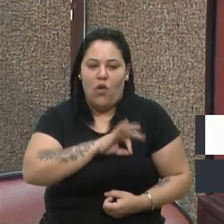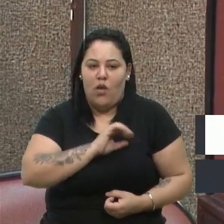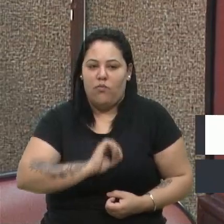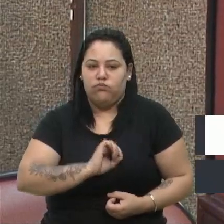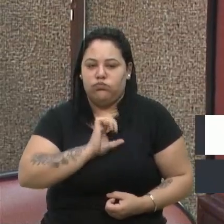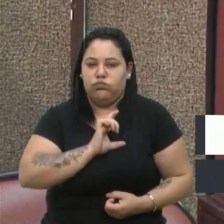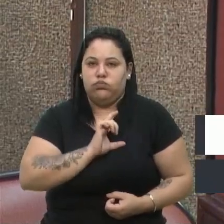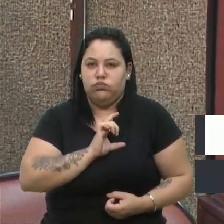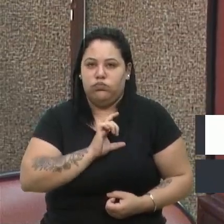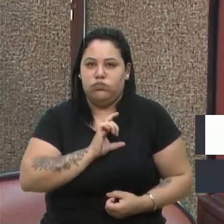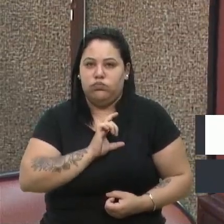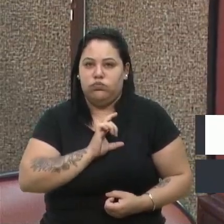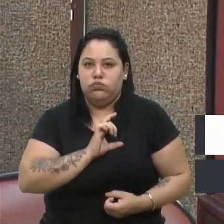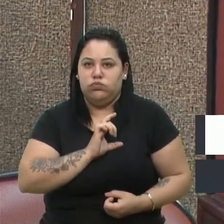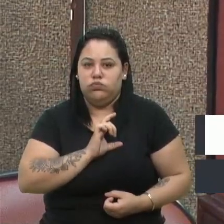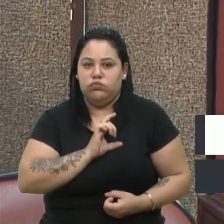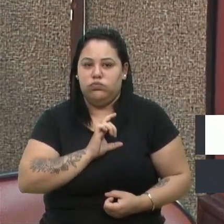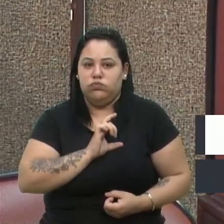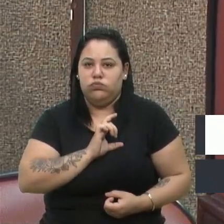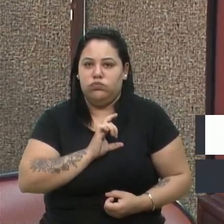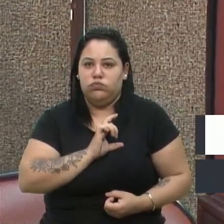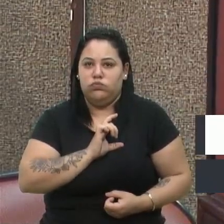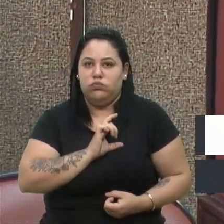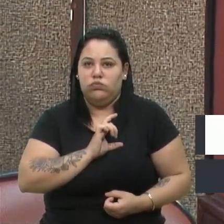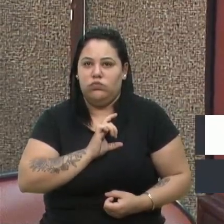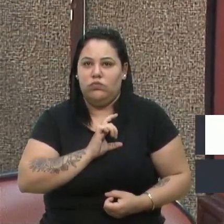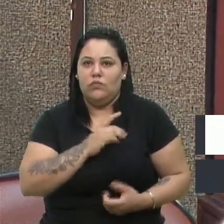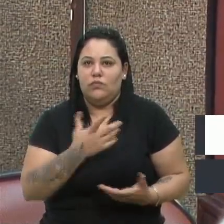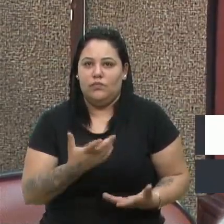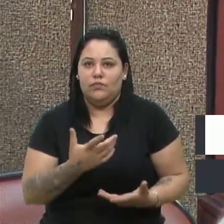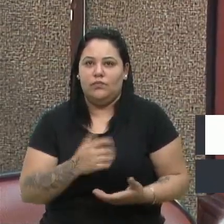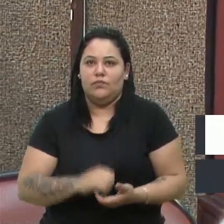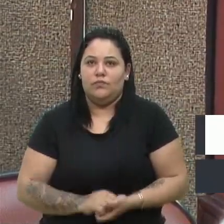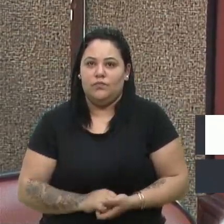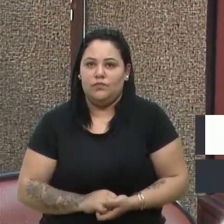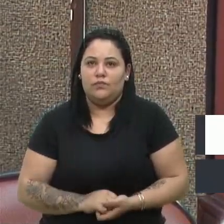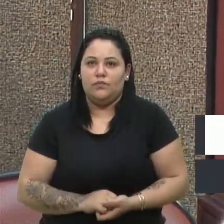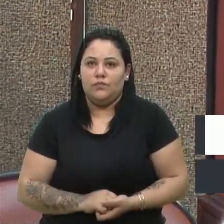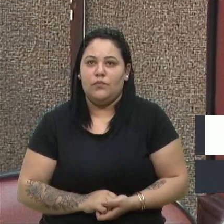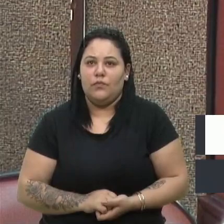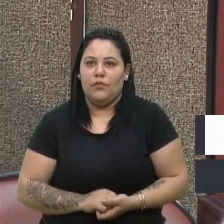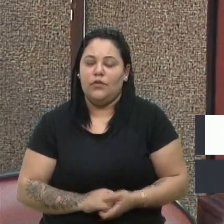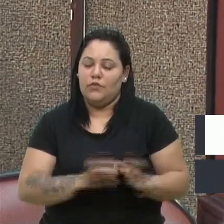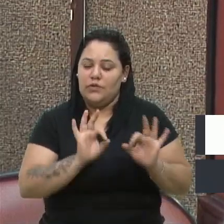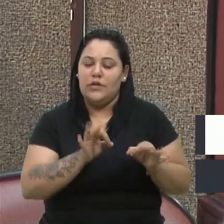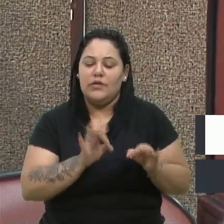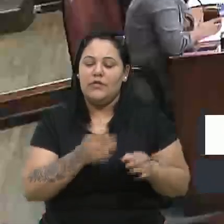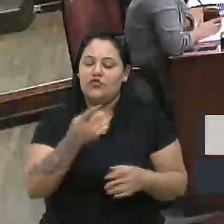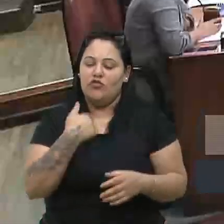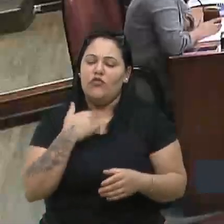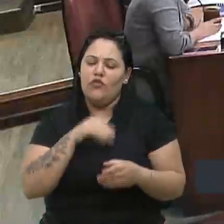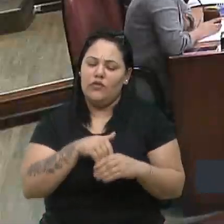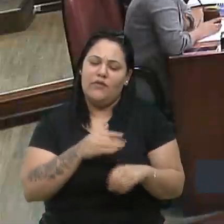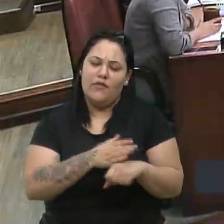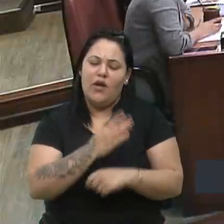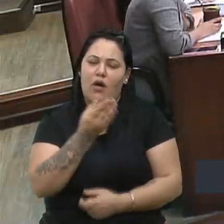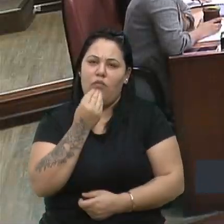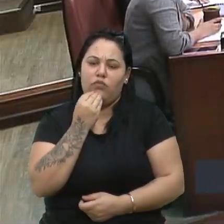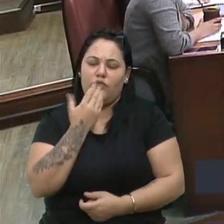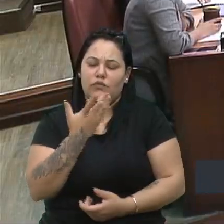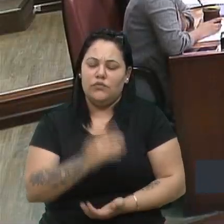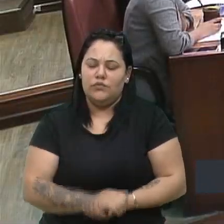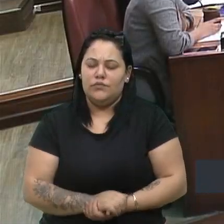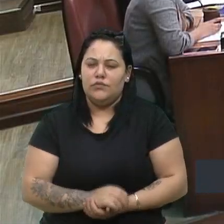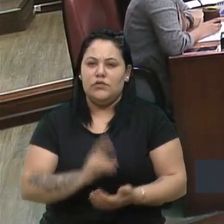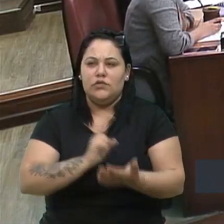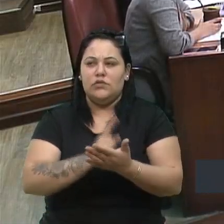inflacionária. Nada mais justo. Então, parabéns pela proposição, votaremos certamente, votaremos palavra, presidente. favorável. Isso eu sempre digo, acaba sendo,